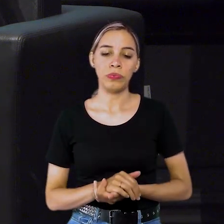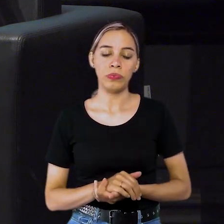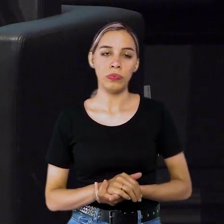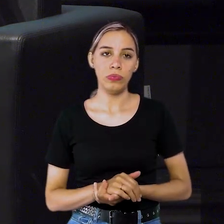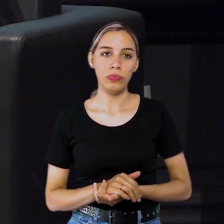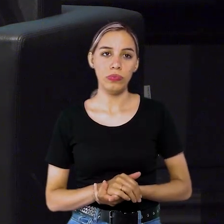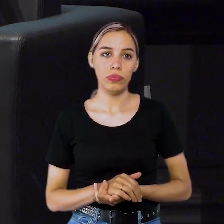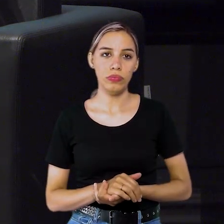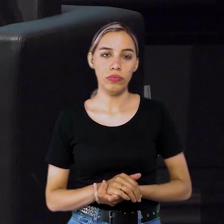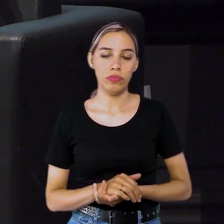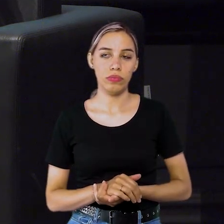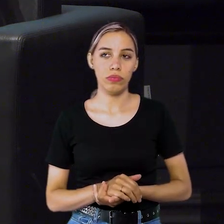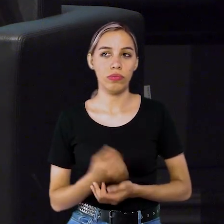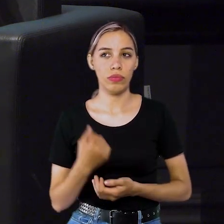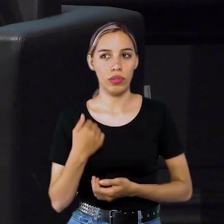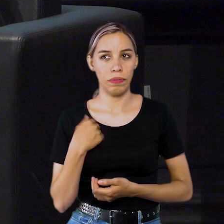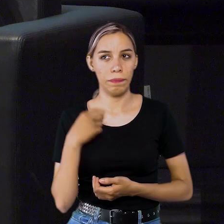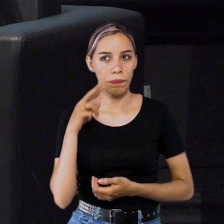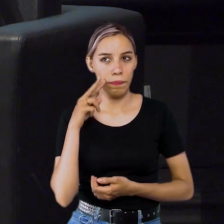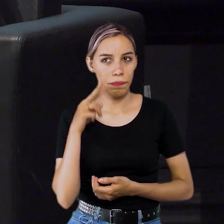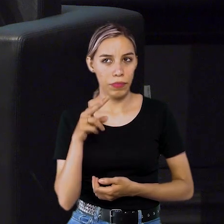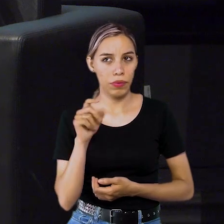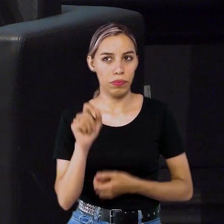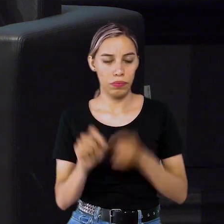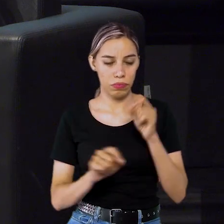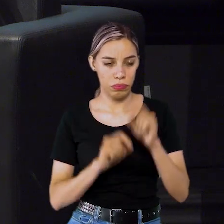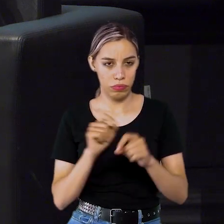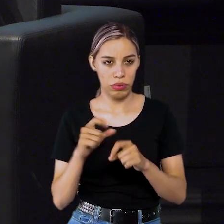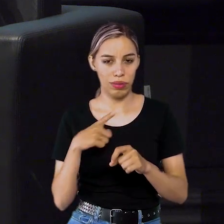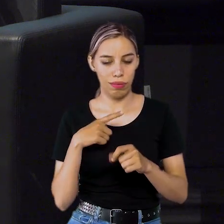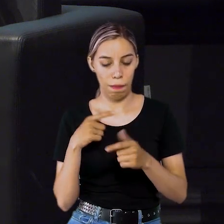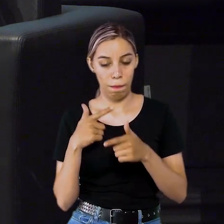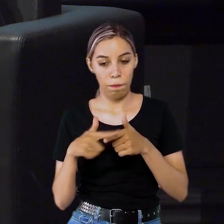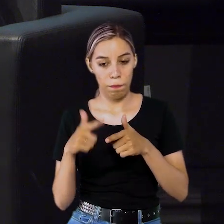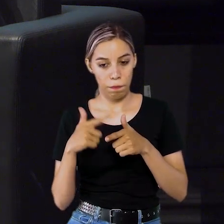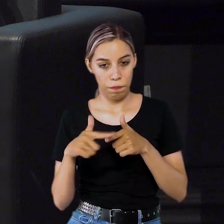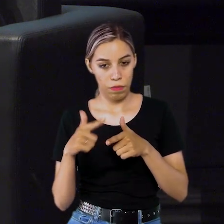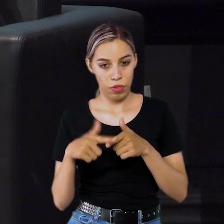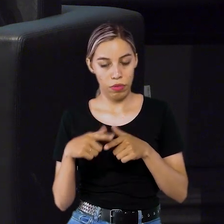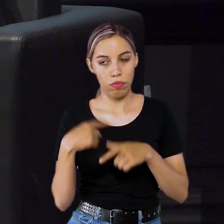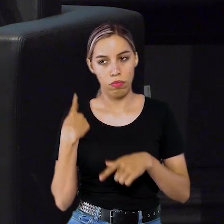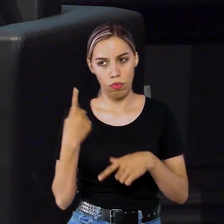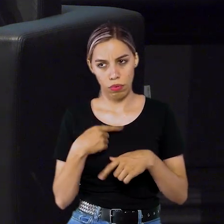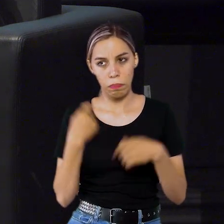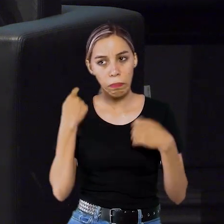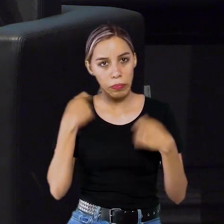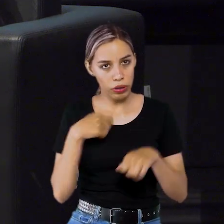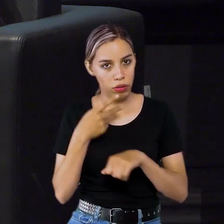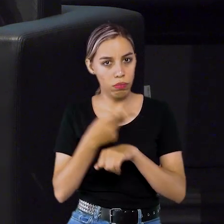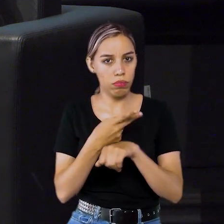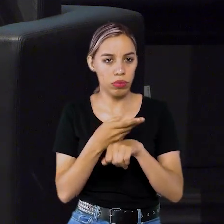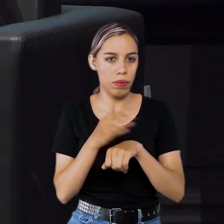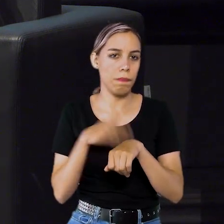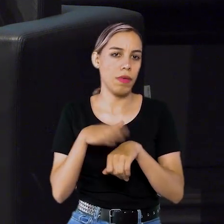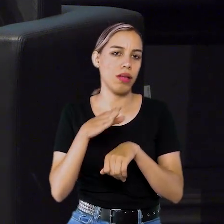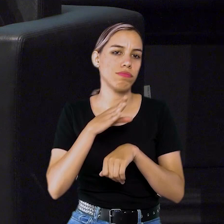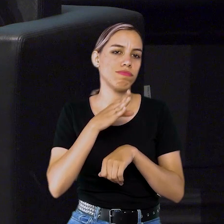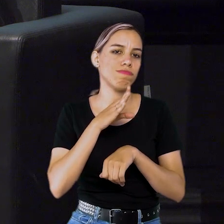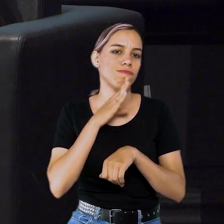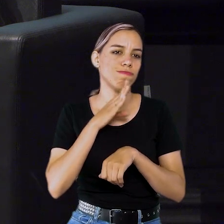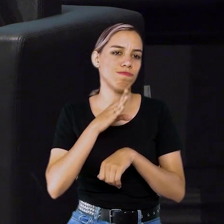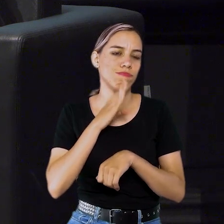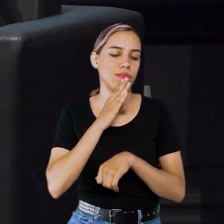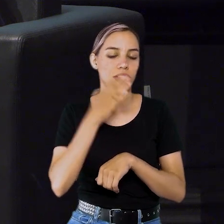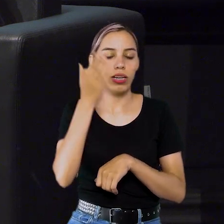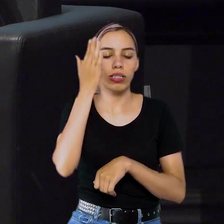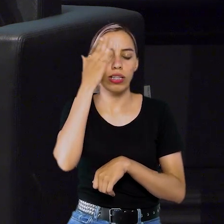vejo nisso, né, eu acho que assim nós temos que buscar, assim como eu falei, mais conhecimento,